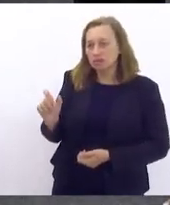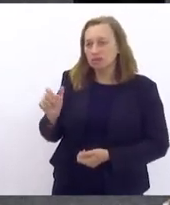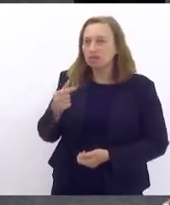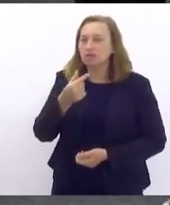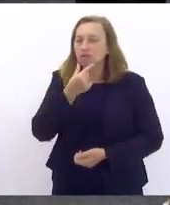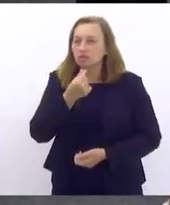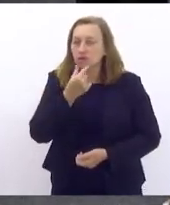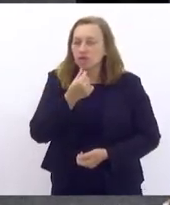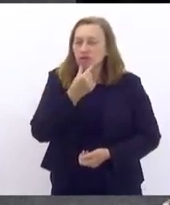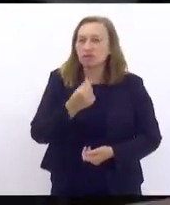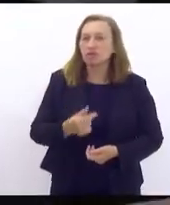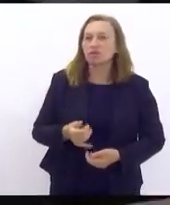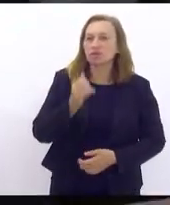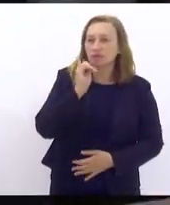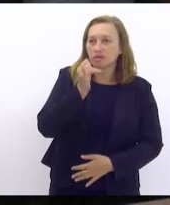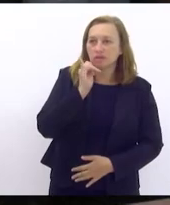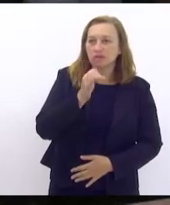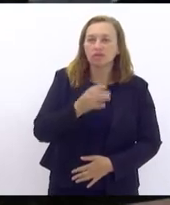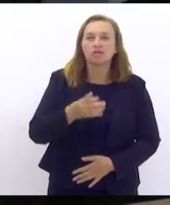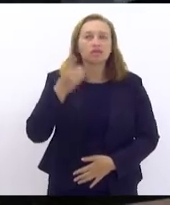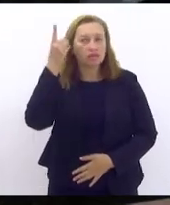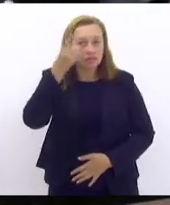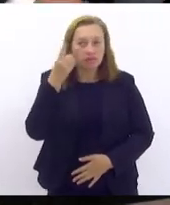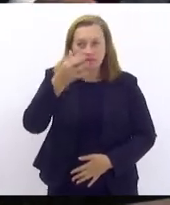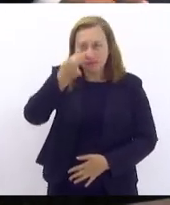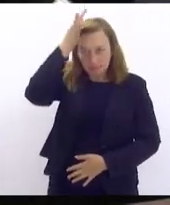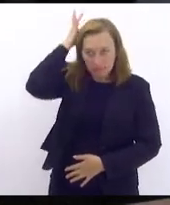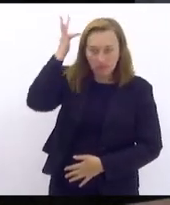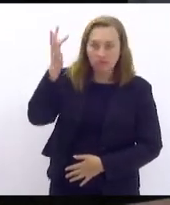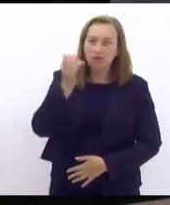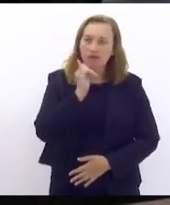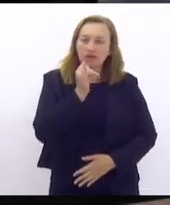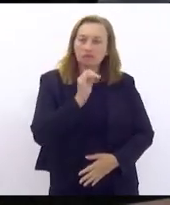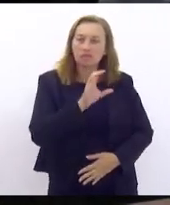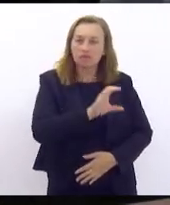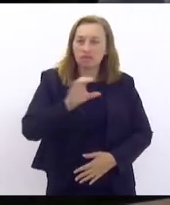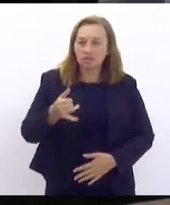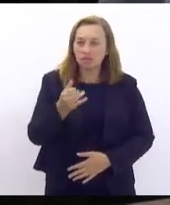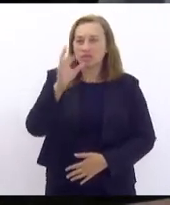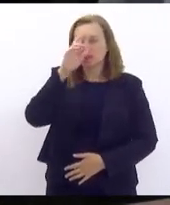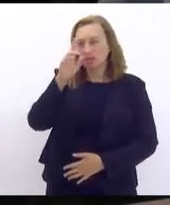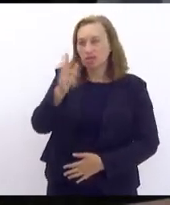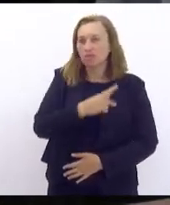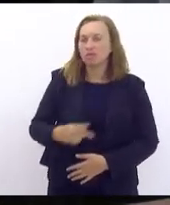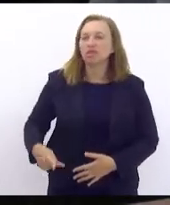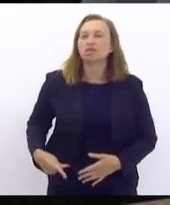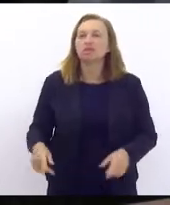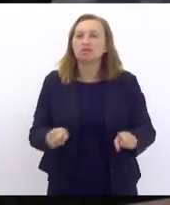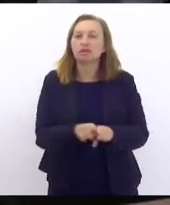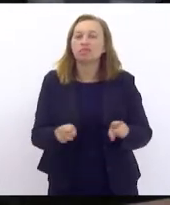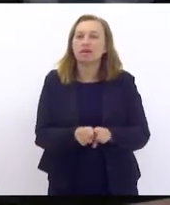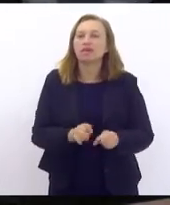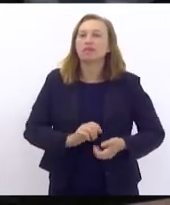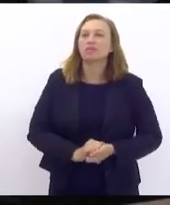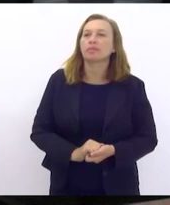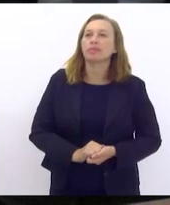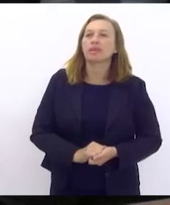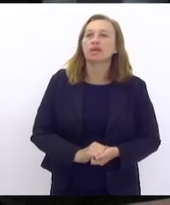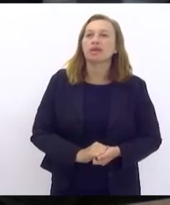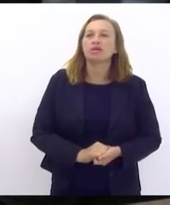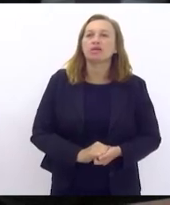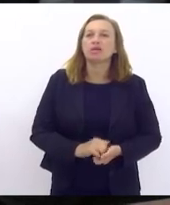que foi o relator na CCJ, e fazer menção também, senhor presidente, à presença do